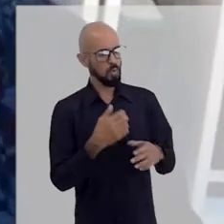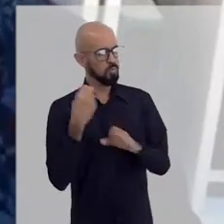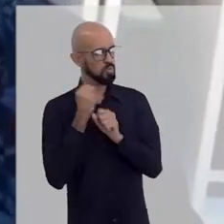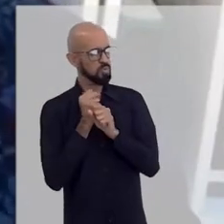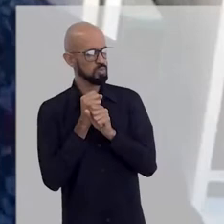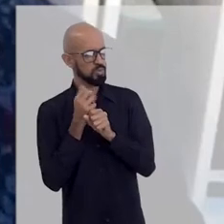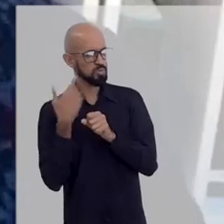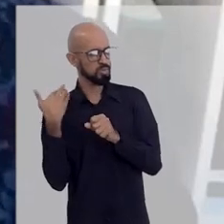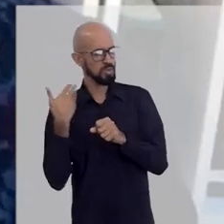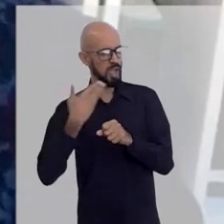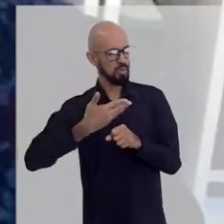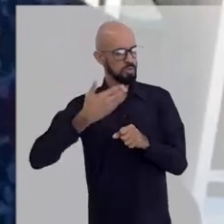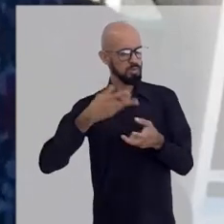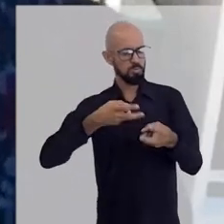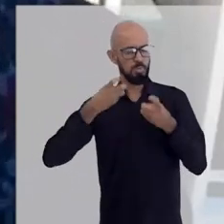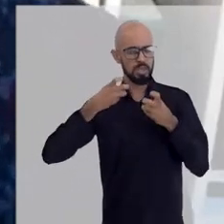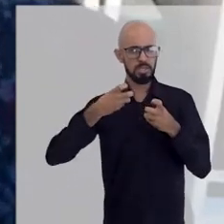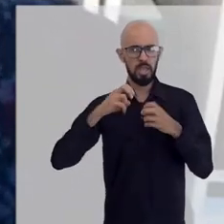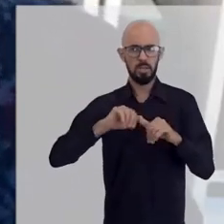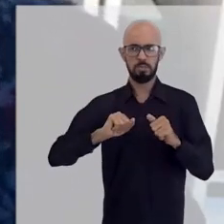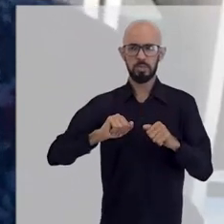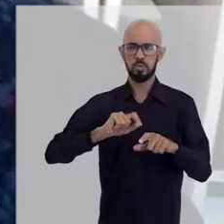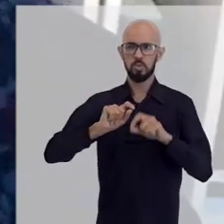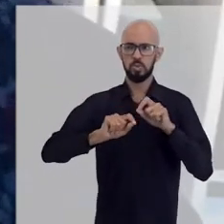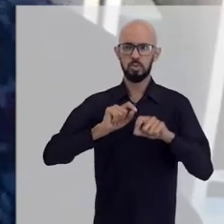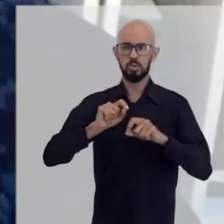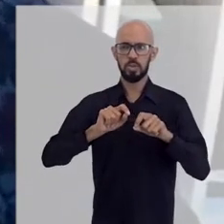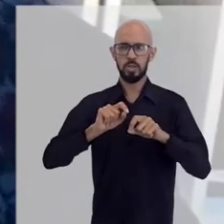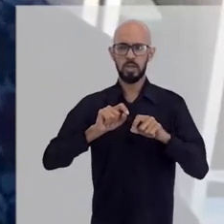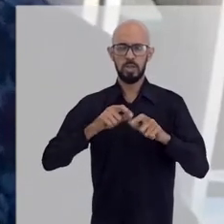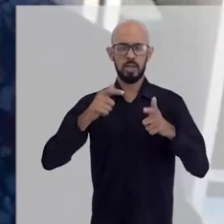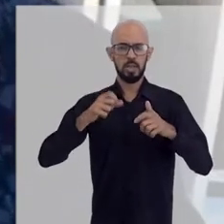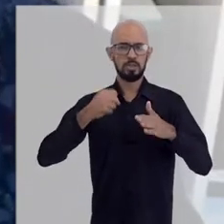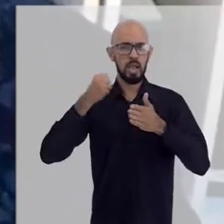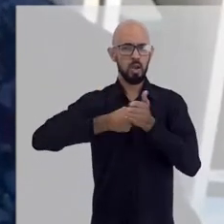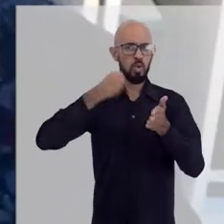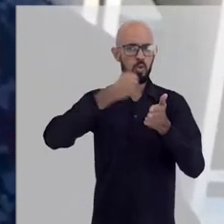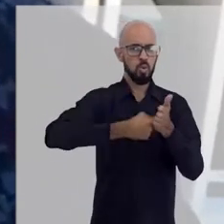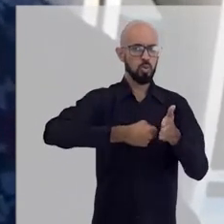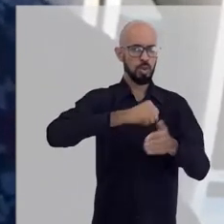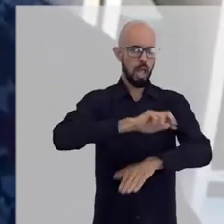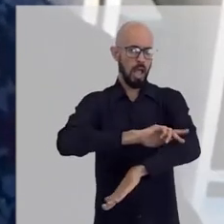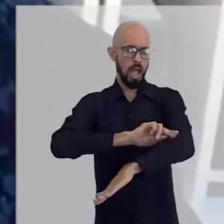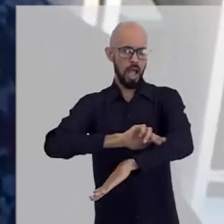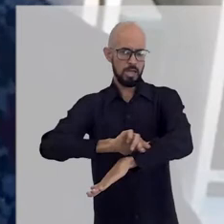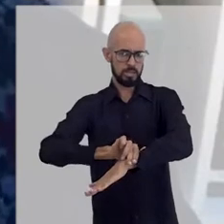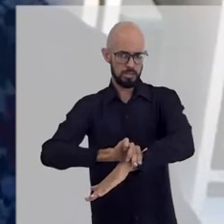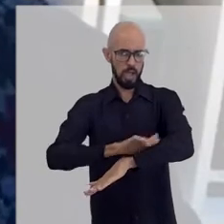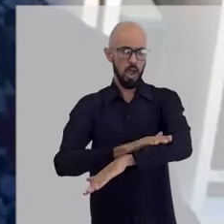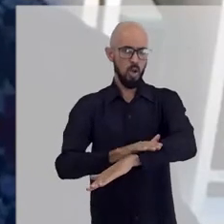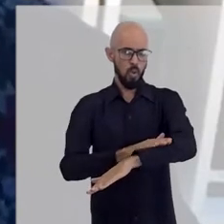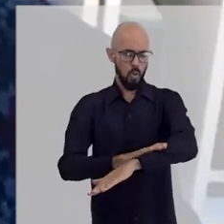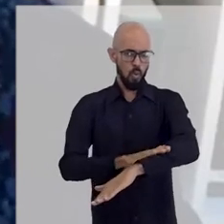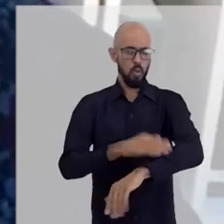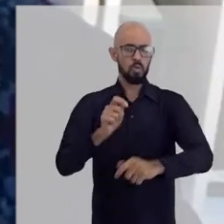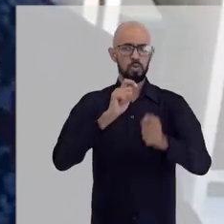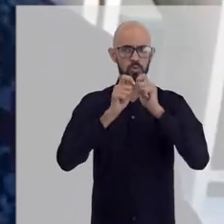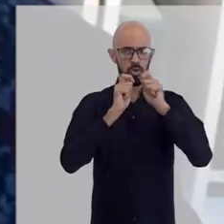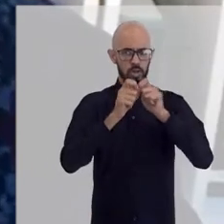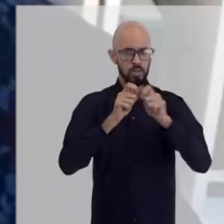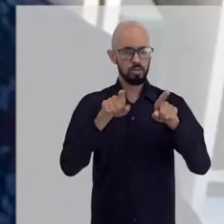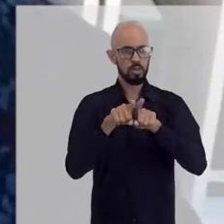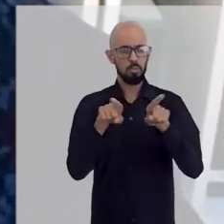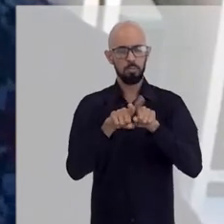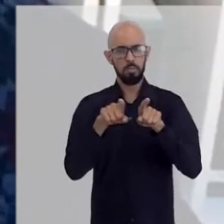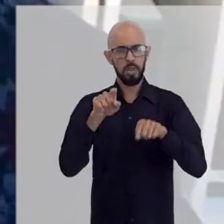anos, nós temos assistido a um crescimento muito grande da pauta racial, tanto do ponto de vista jornalístico, como também